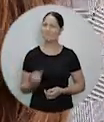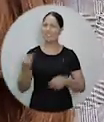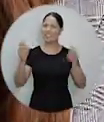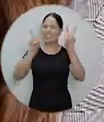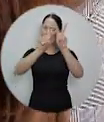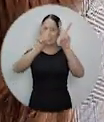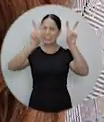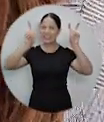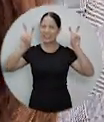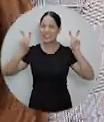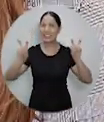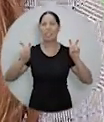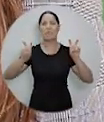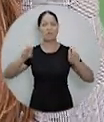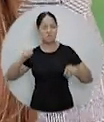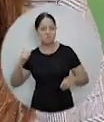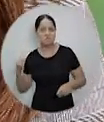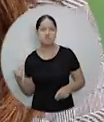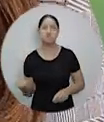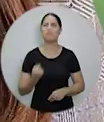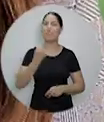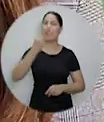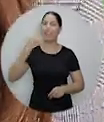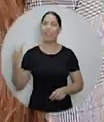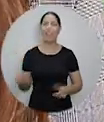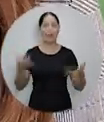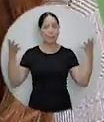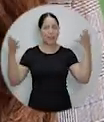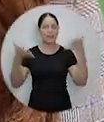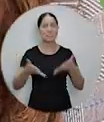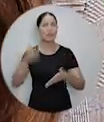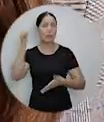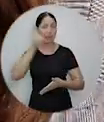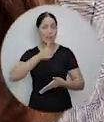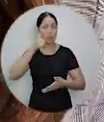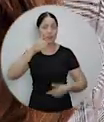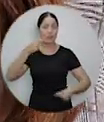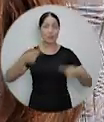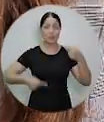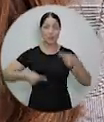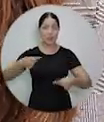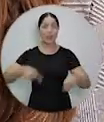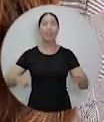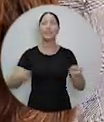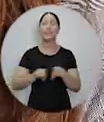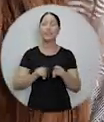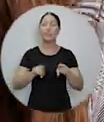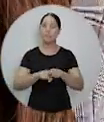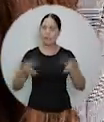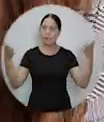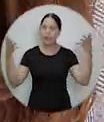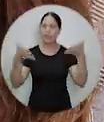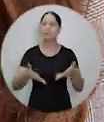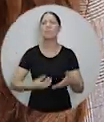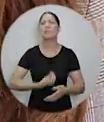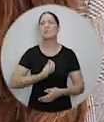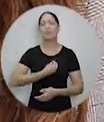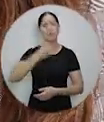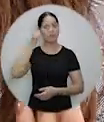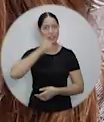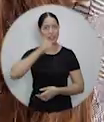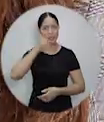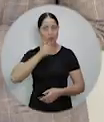um tema que me é extremamente caro. Participação das mulheres na política, participação das mulheres na vida em